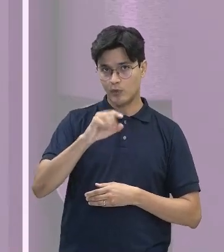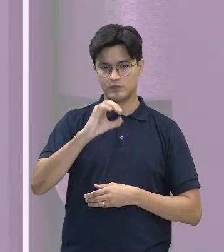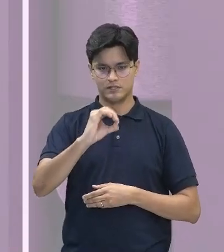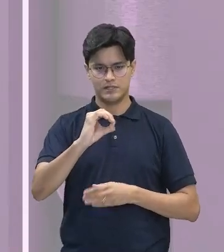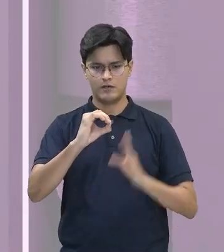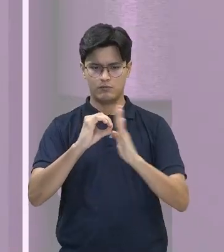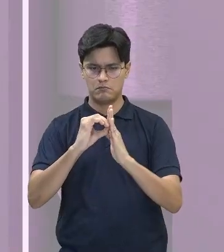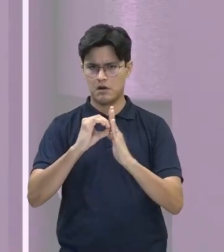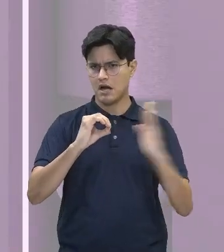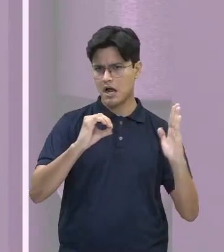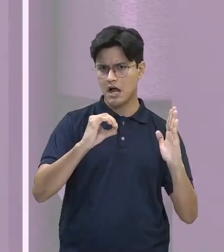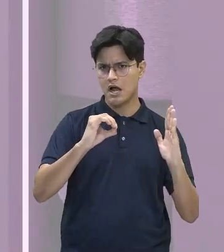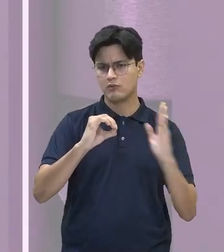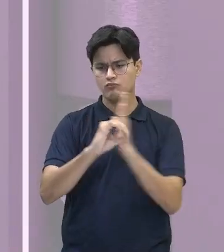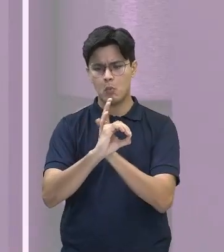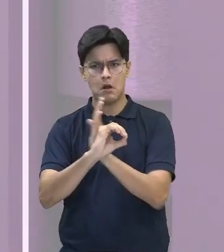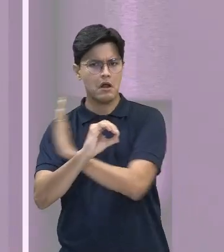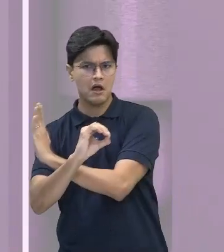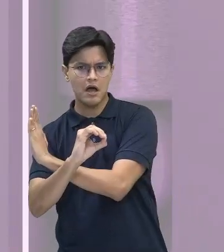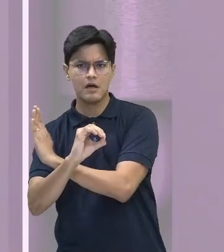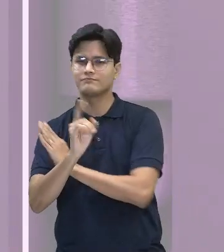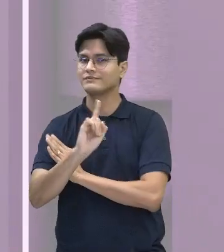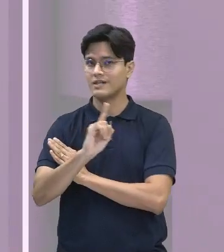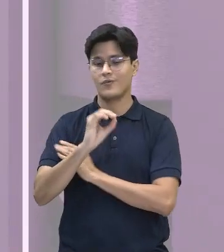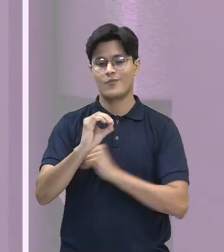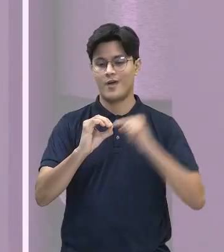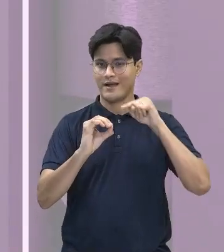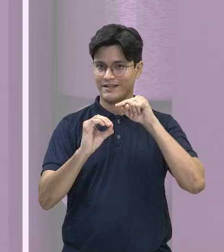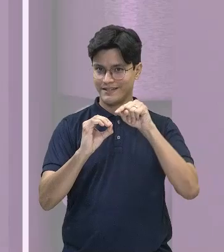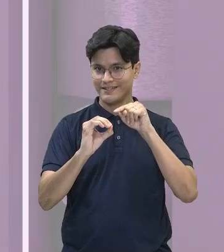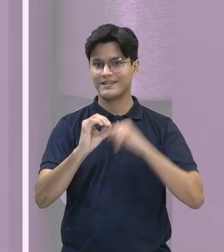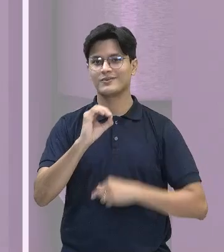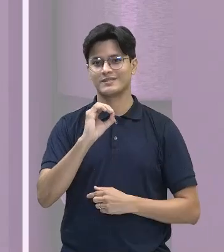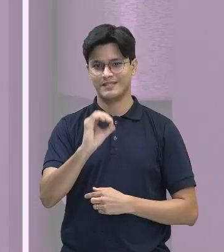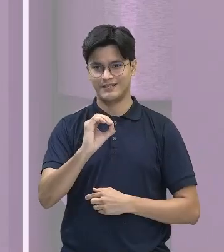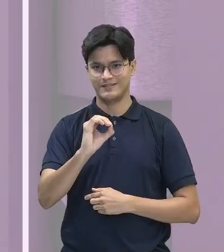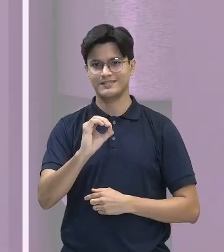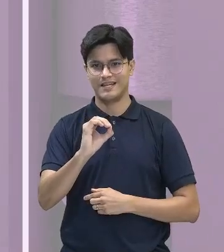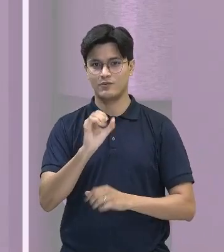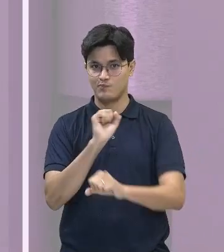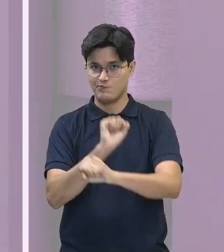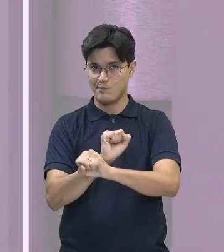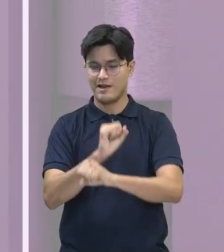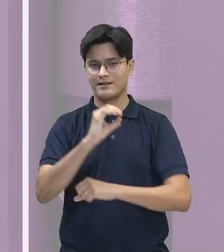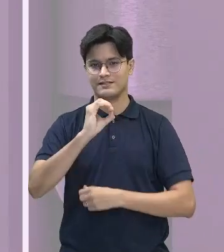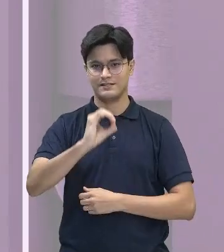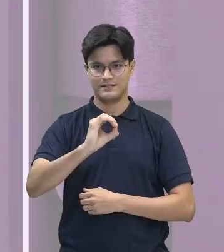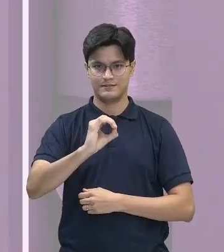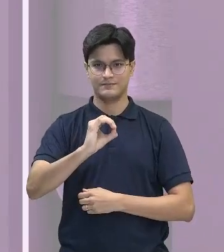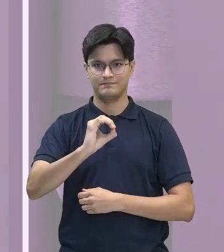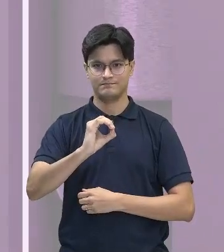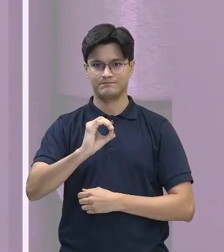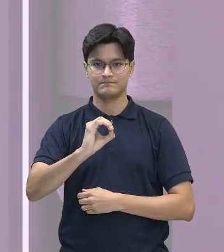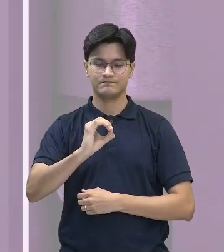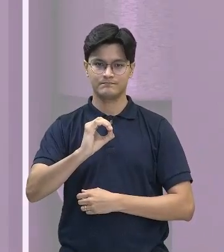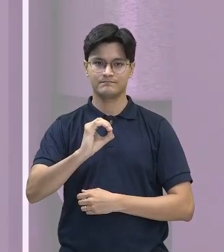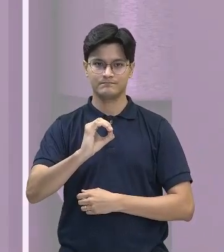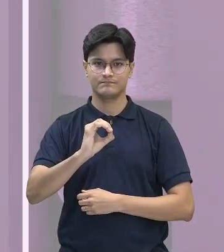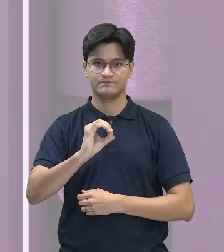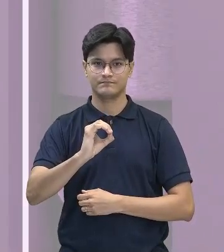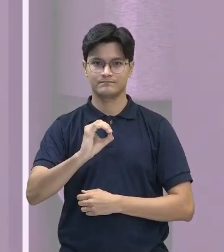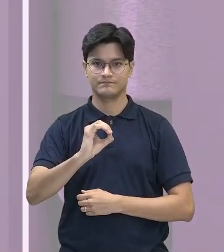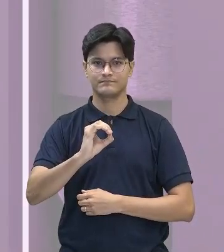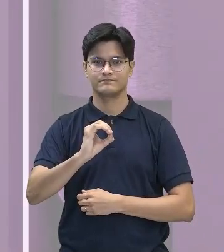seu ponto ou a sua posição não vai andar nem para a direita, muito menos para a esquerda. Se é 0 para